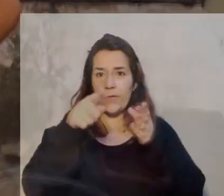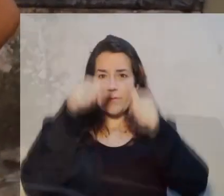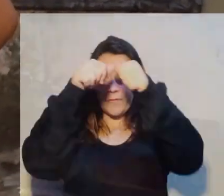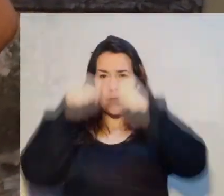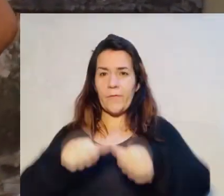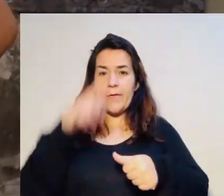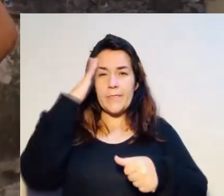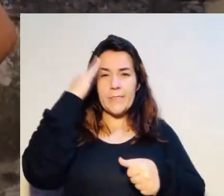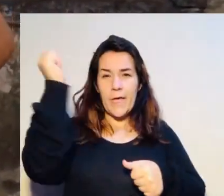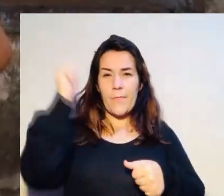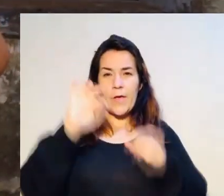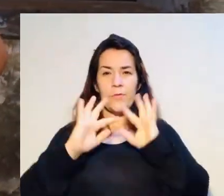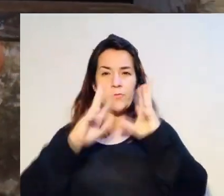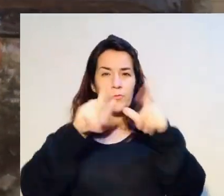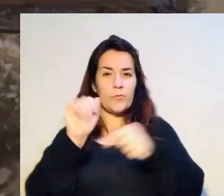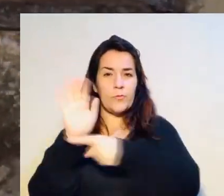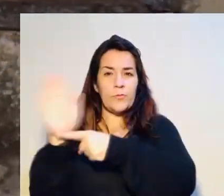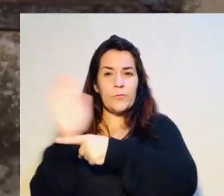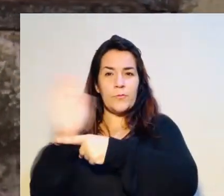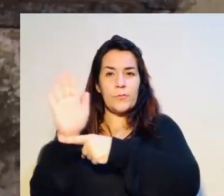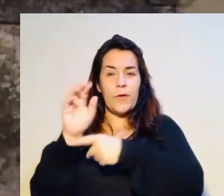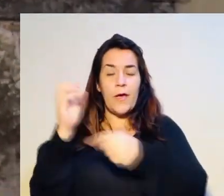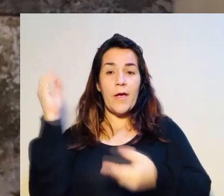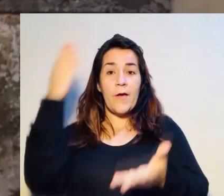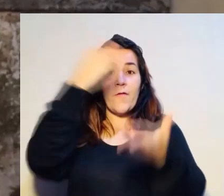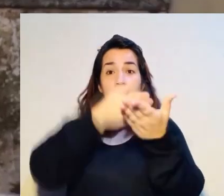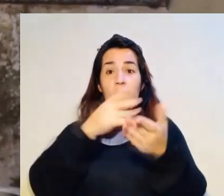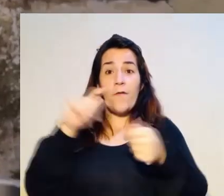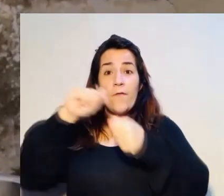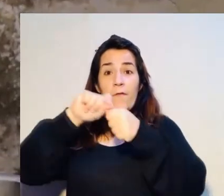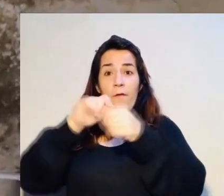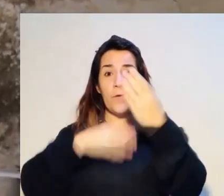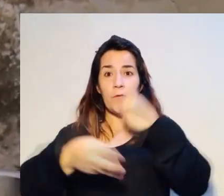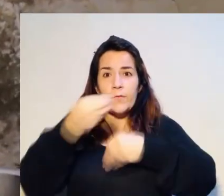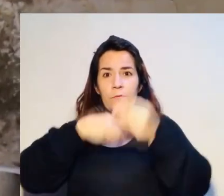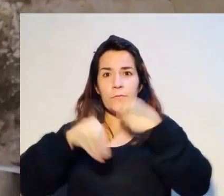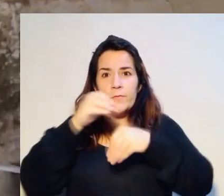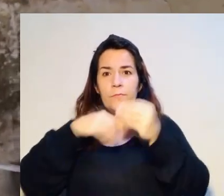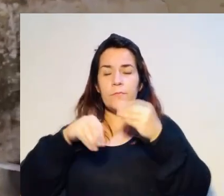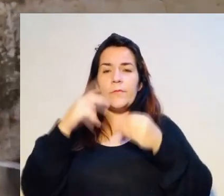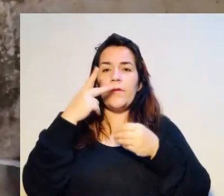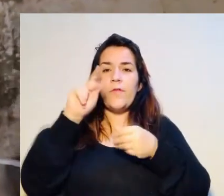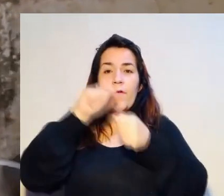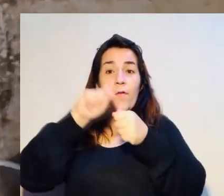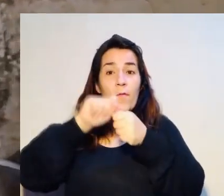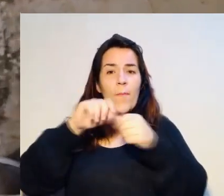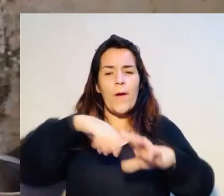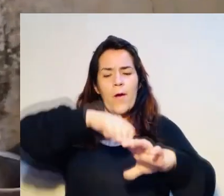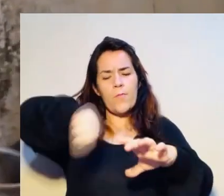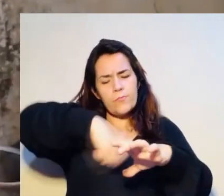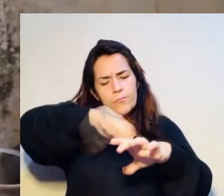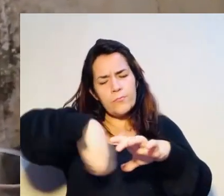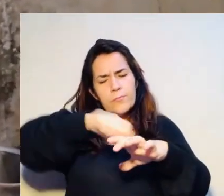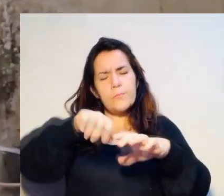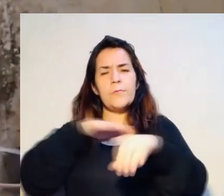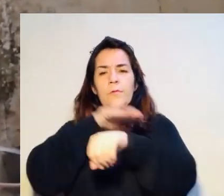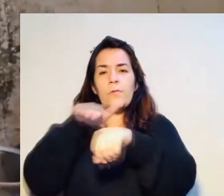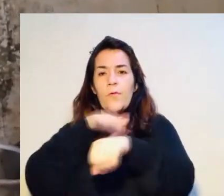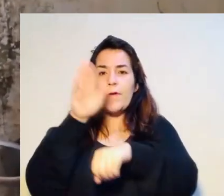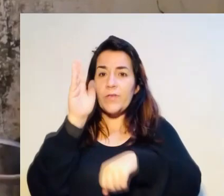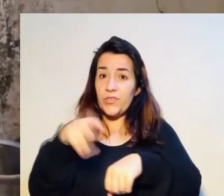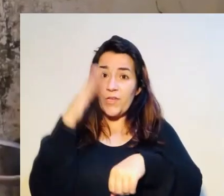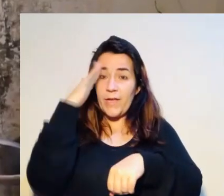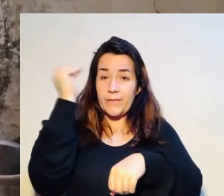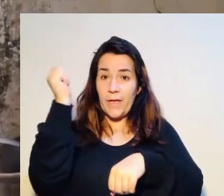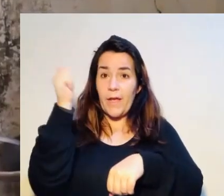Agora que vocês estão tudo sabido das ervas, bora para a próxima manipulação. E a manipulação, a gente vai